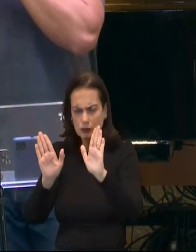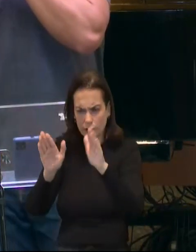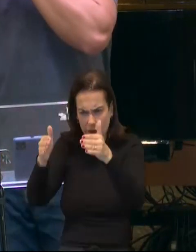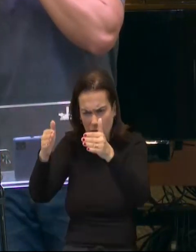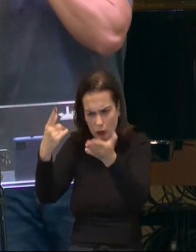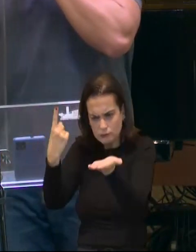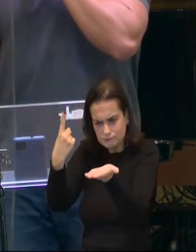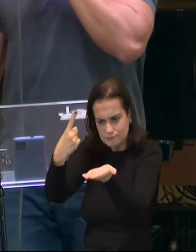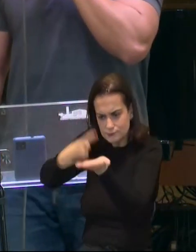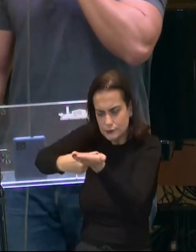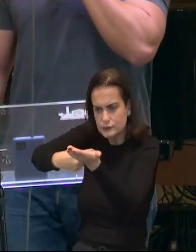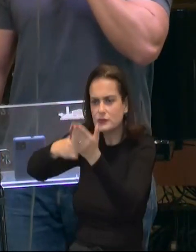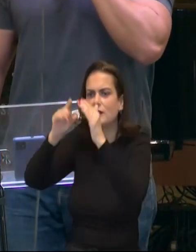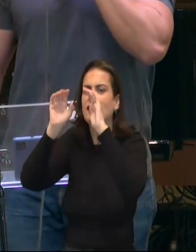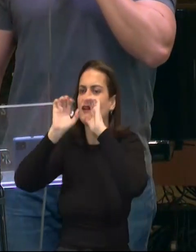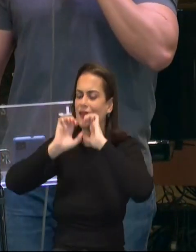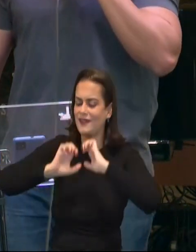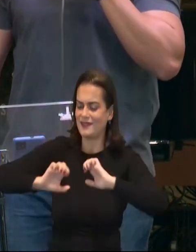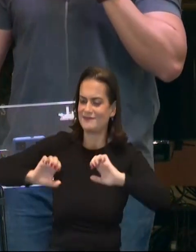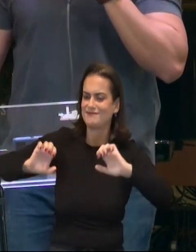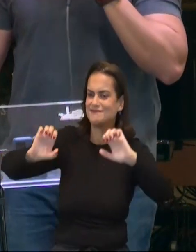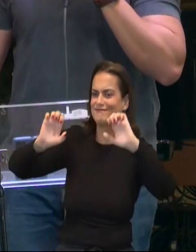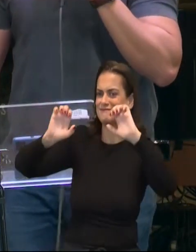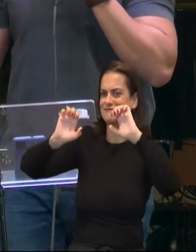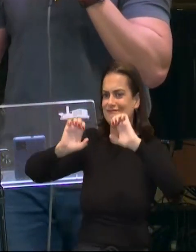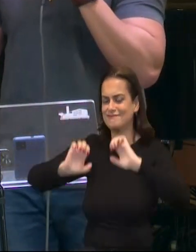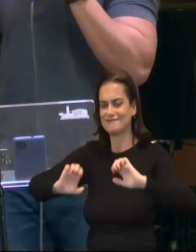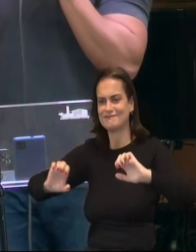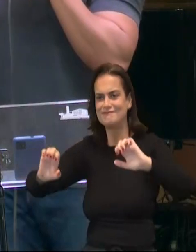foco na missão.